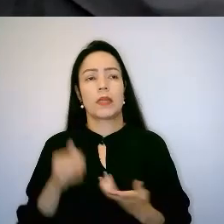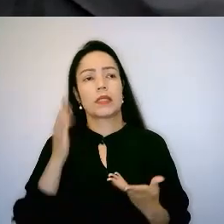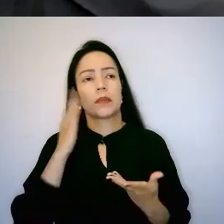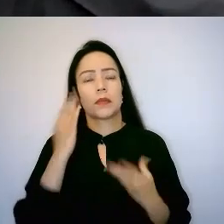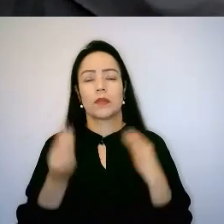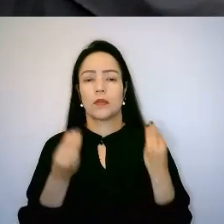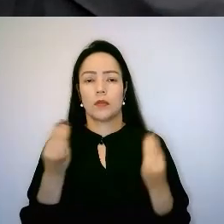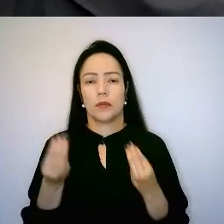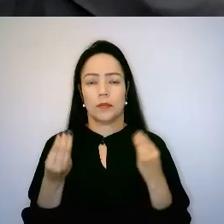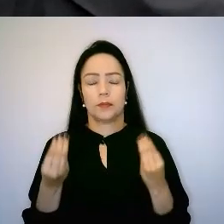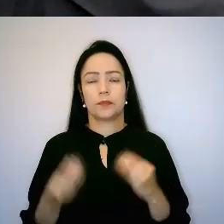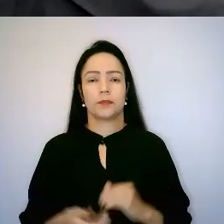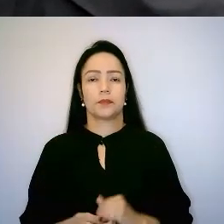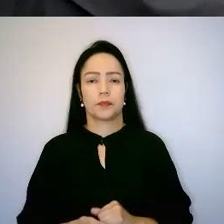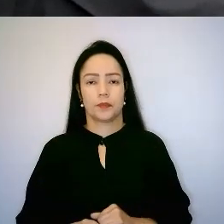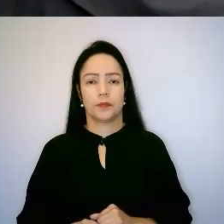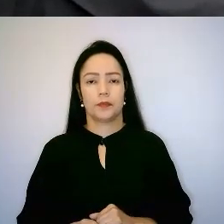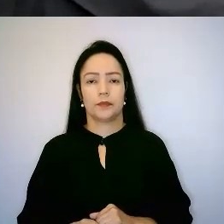não